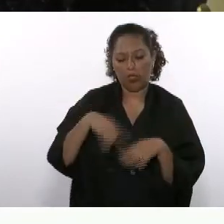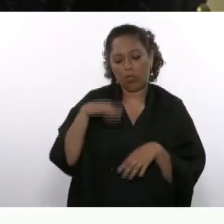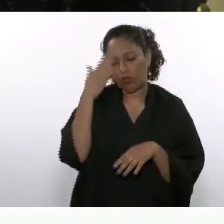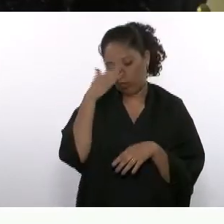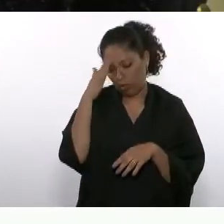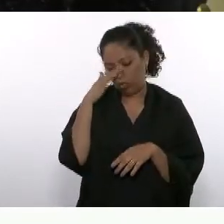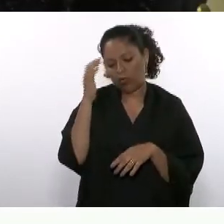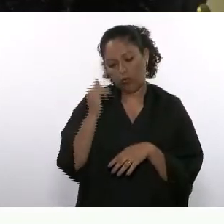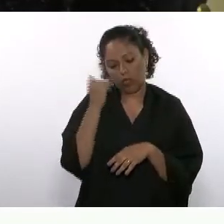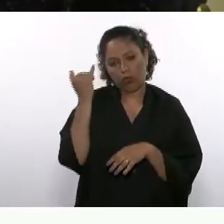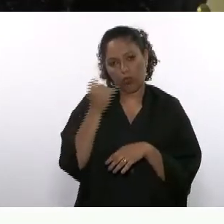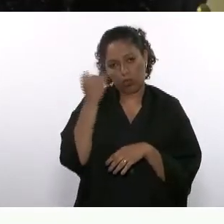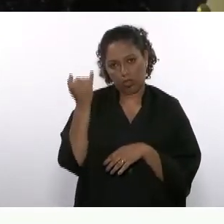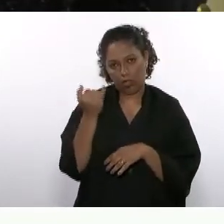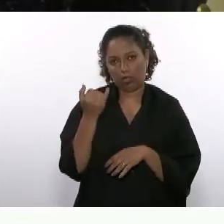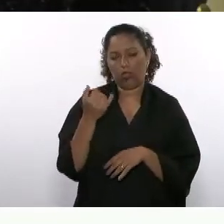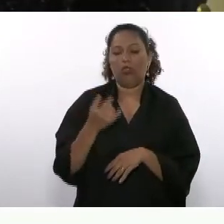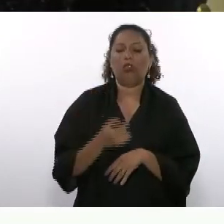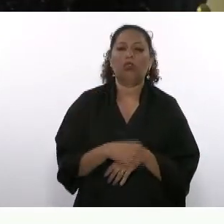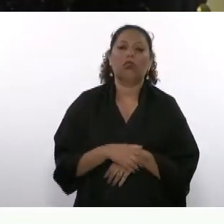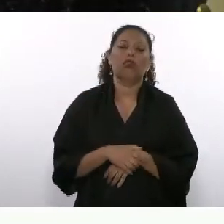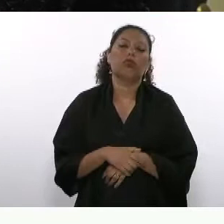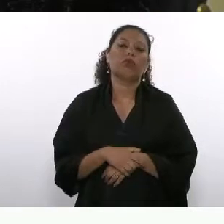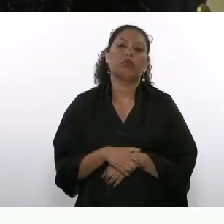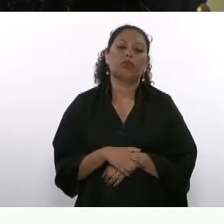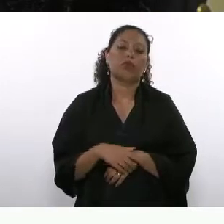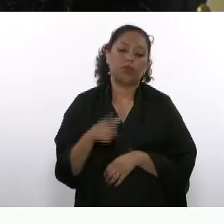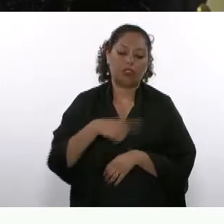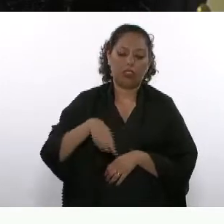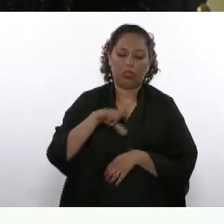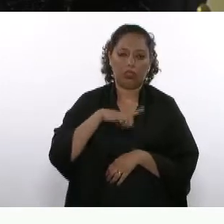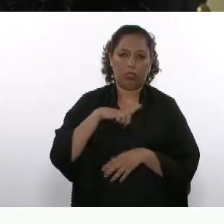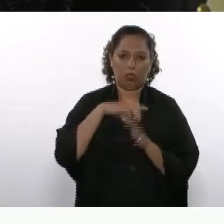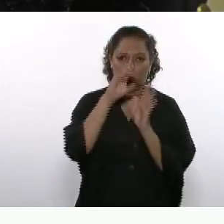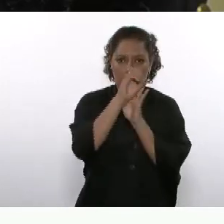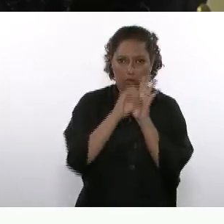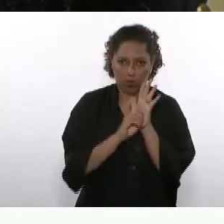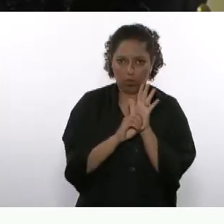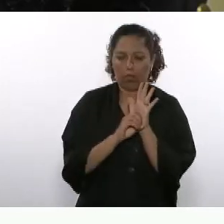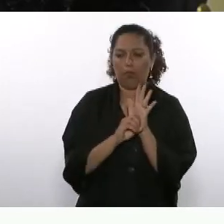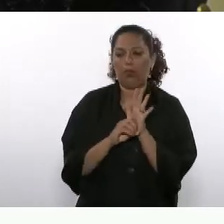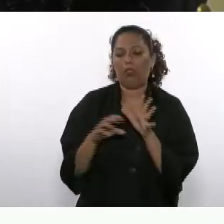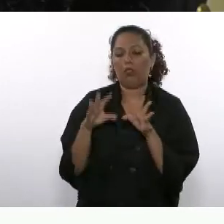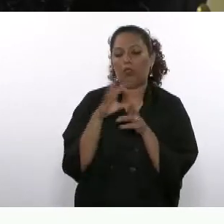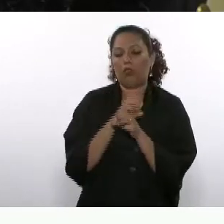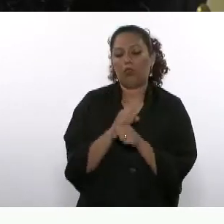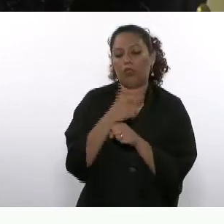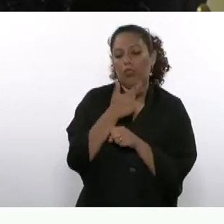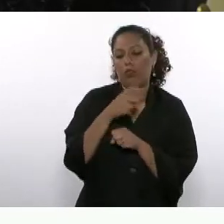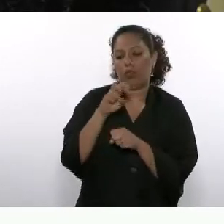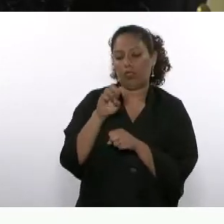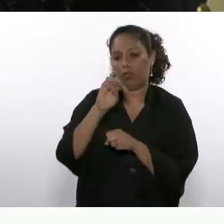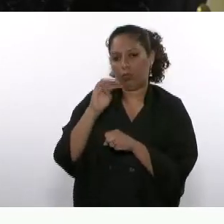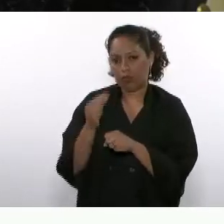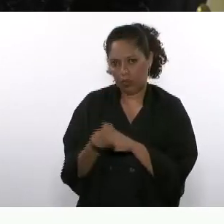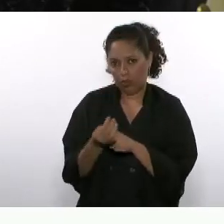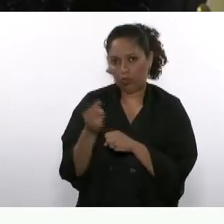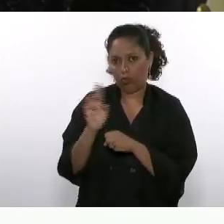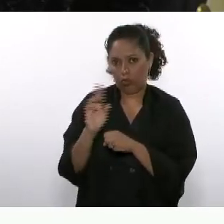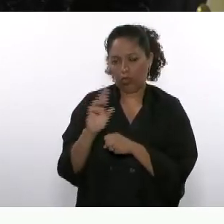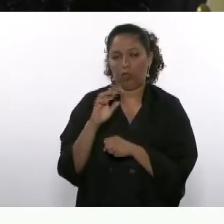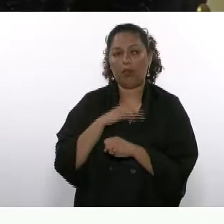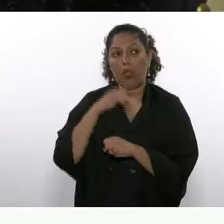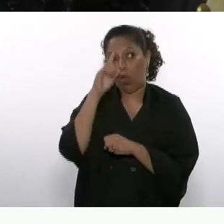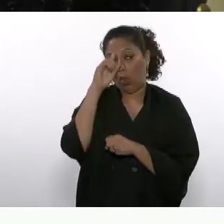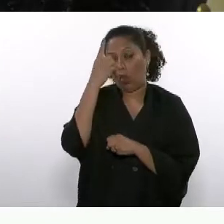se dá a importância. A gente tem um orçamento previsto de aproximadamente R$25 milhões. Sim. E a minha